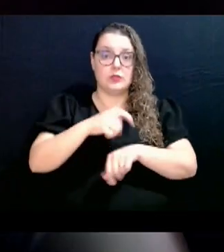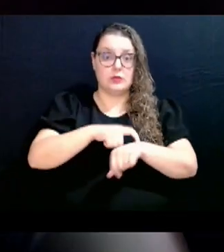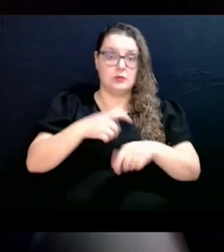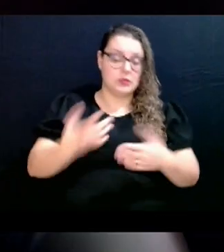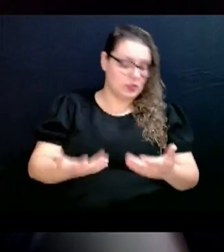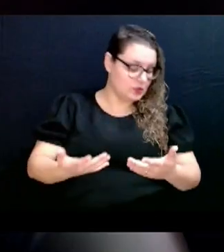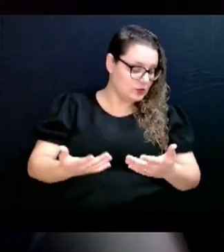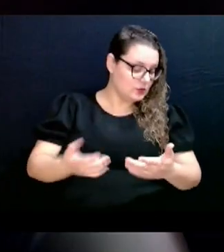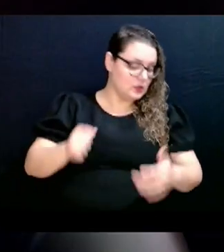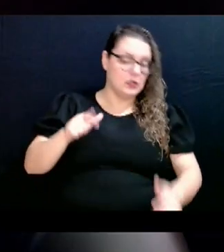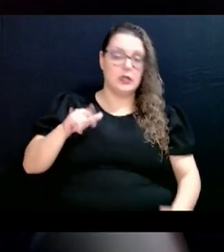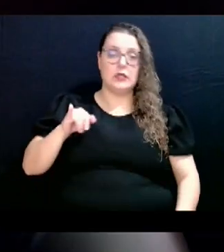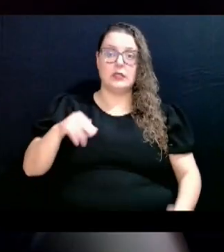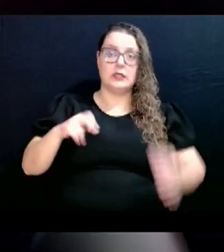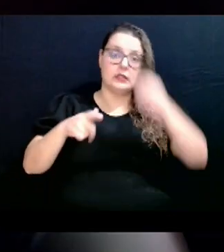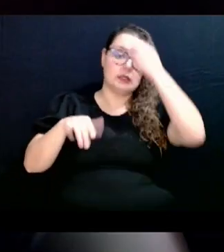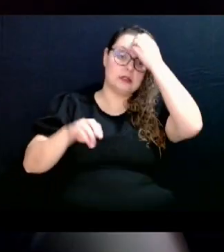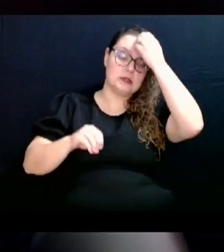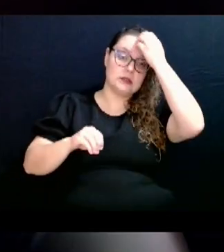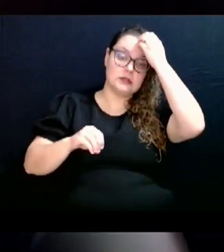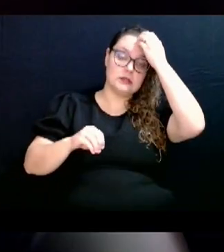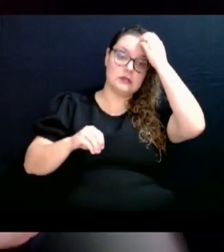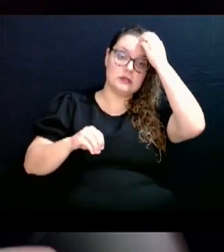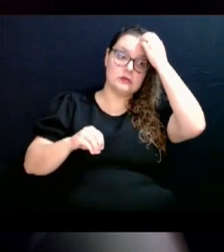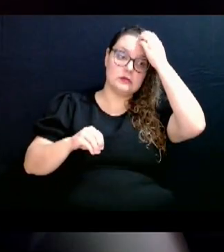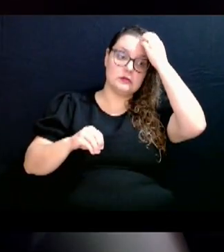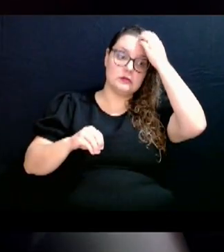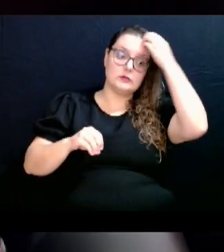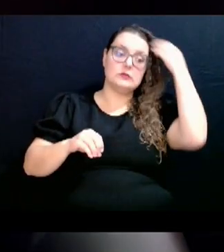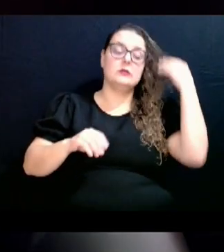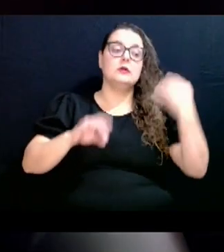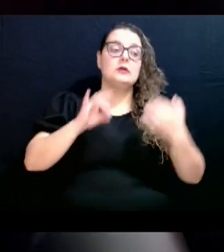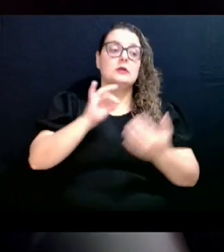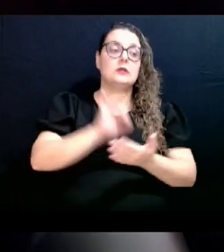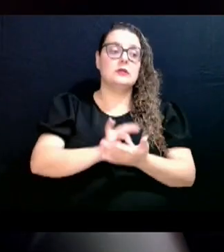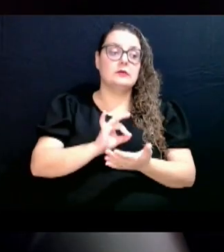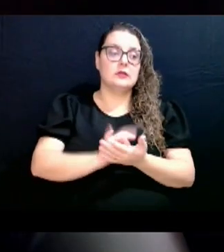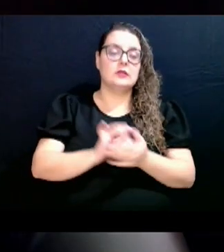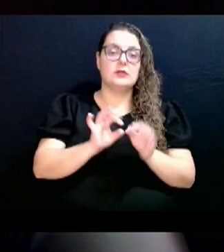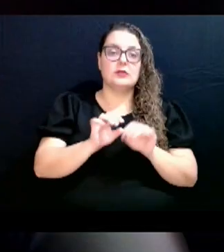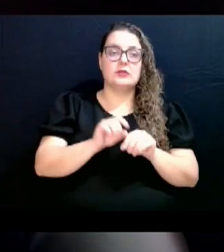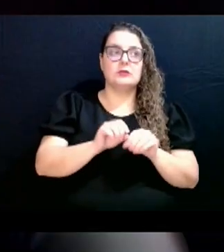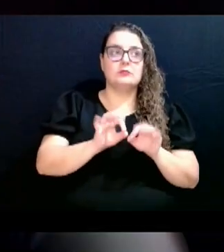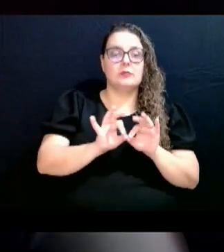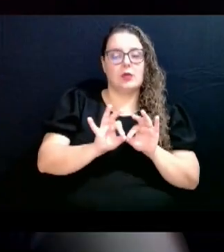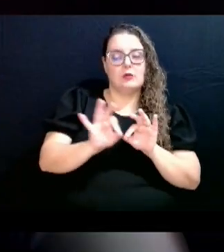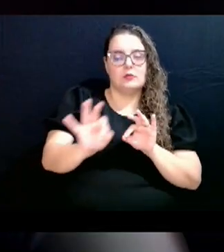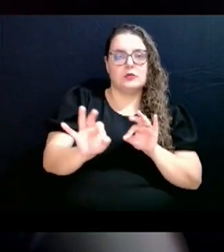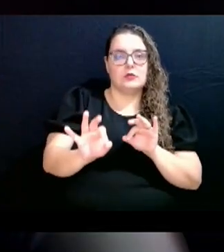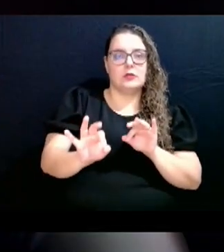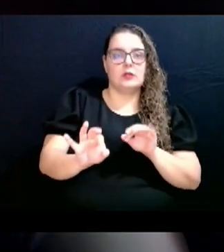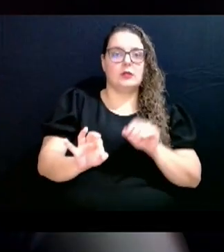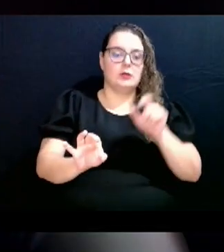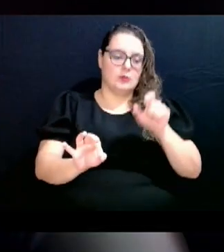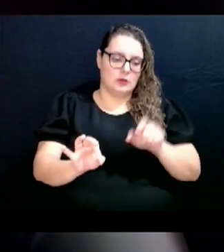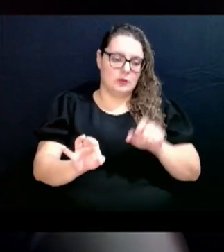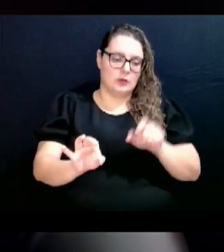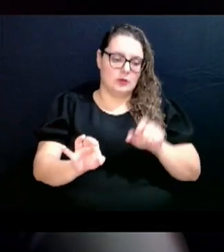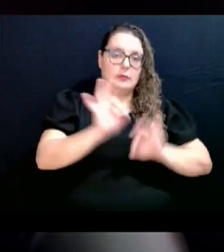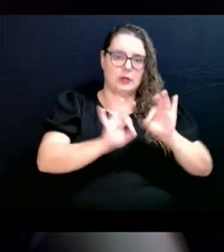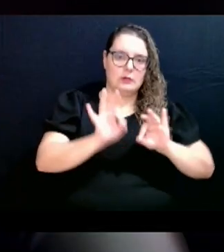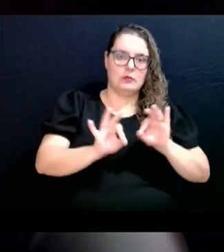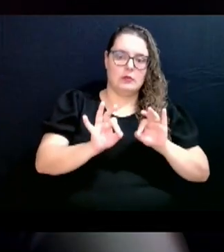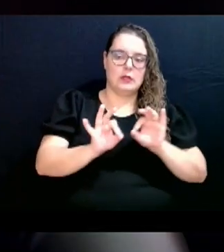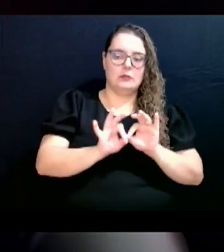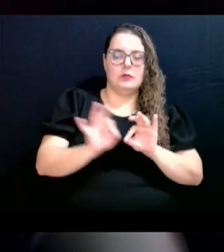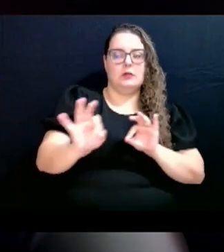alienação parental, na verdade, é um distanciamento que alguém cria, geralmente um dos genitores,